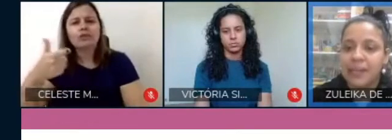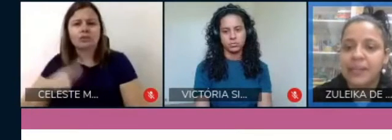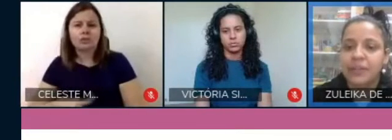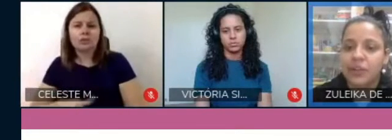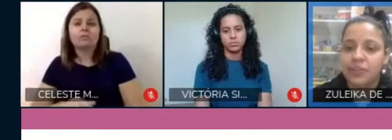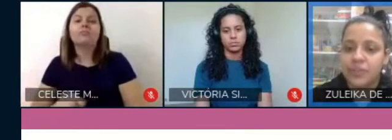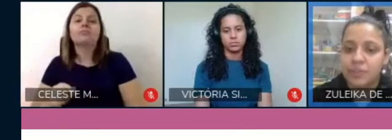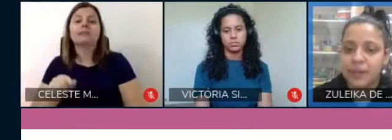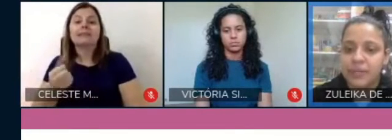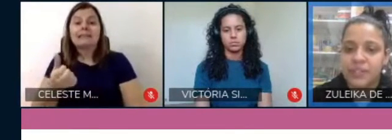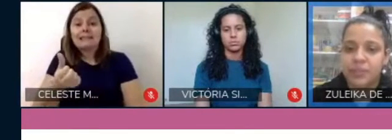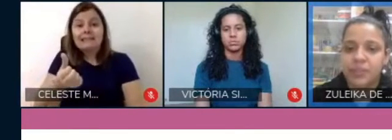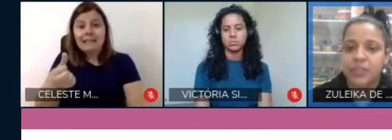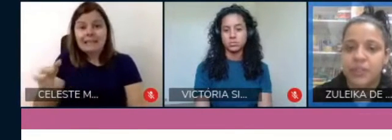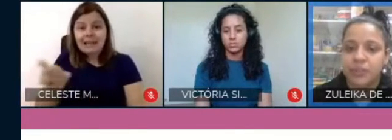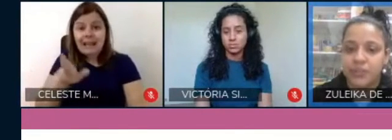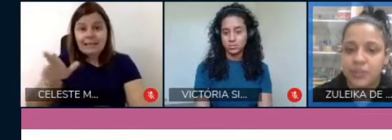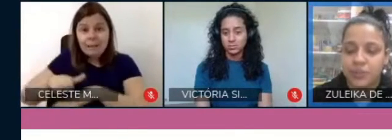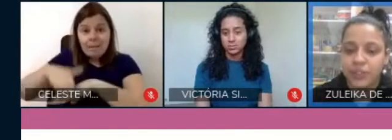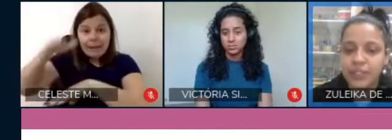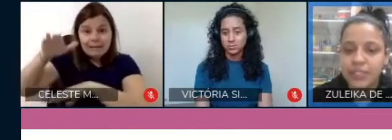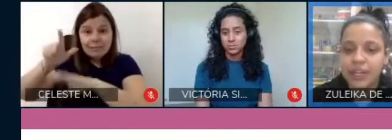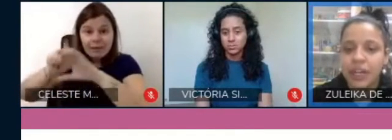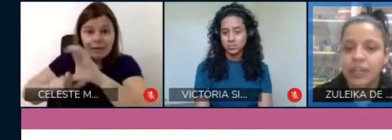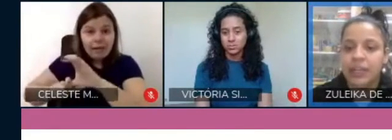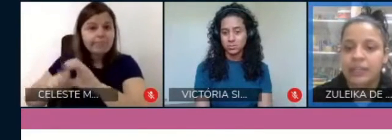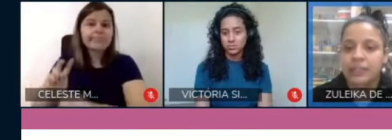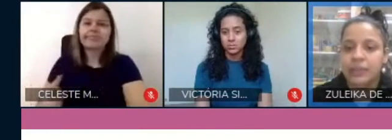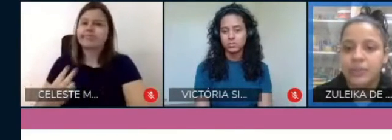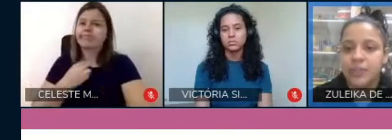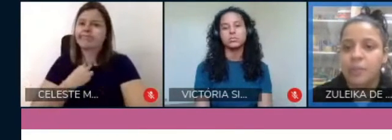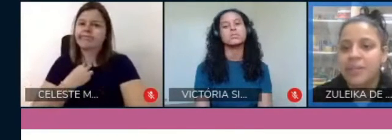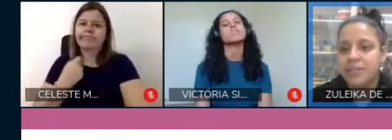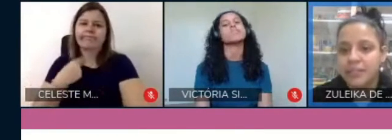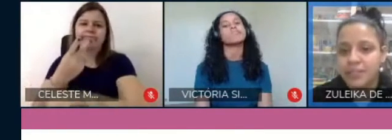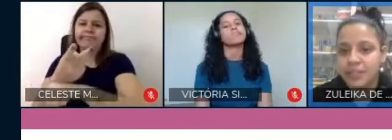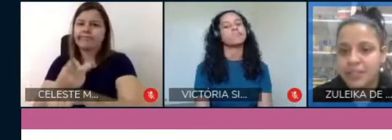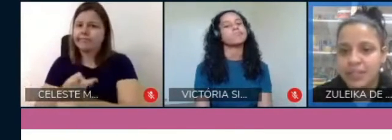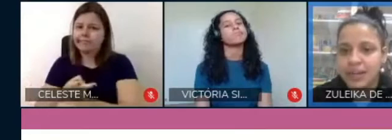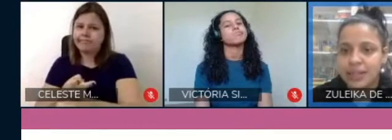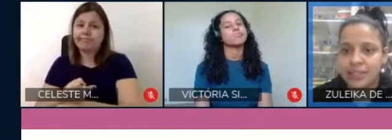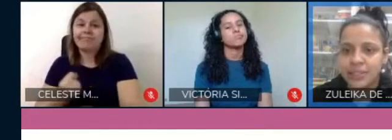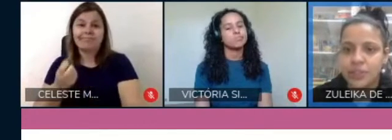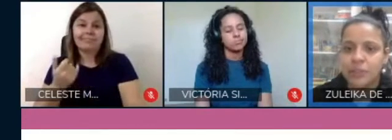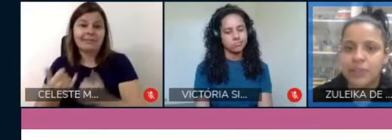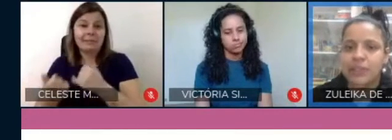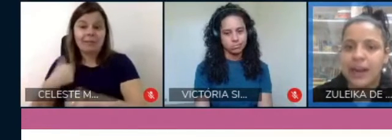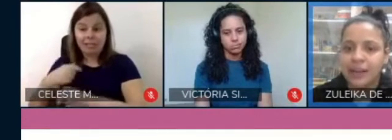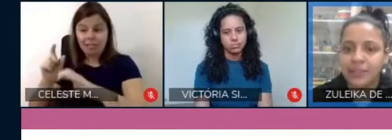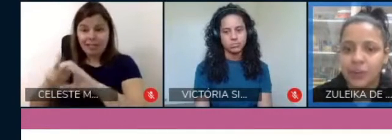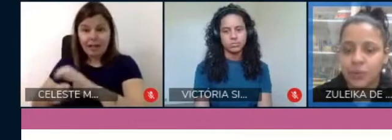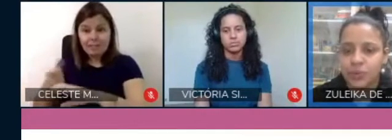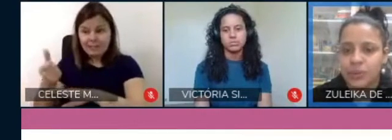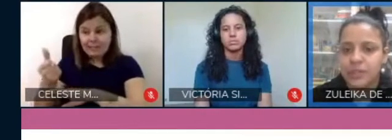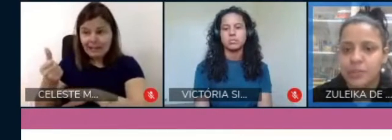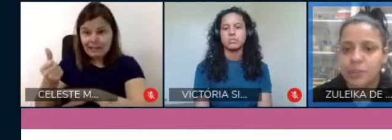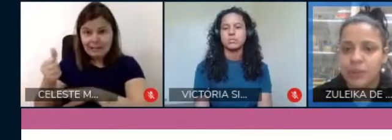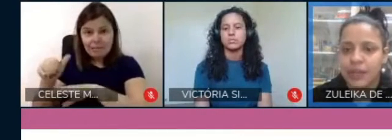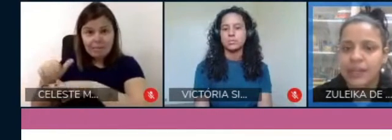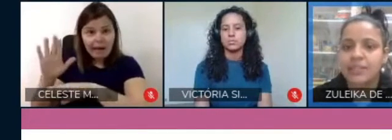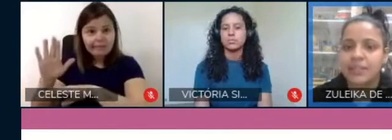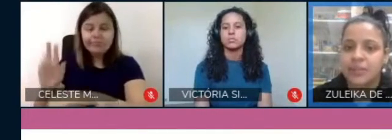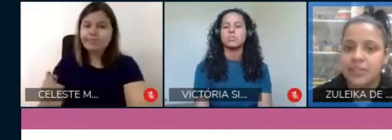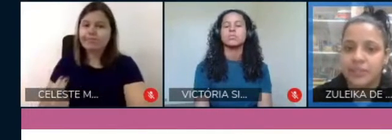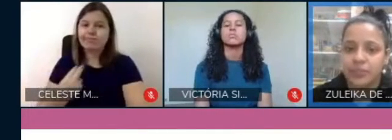R$6 impedem novos empréstimos e renovações, né? Então, se eu passei de R$6, isso me trava o uso